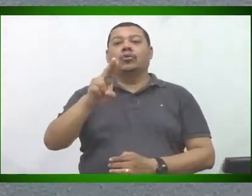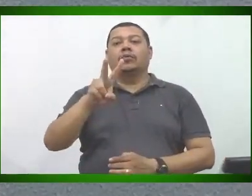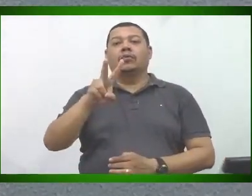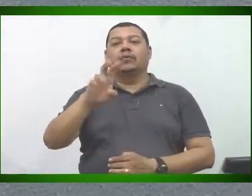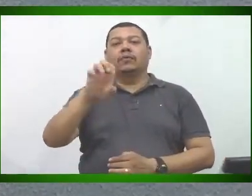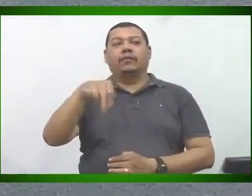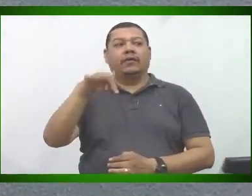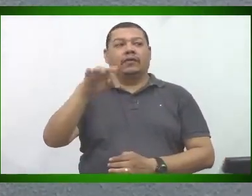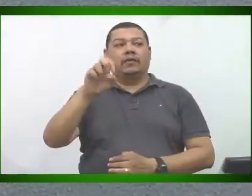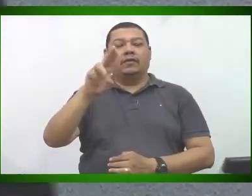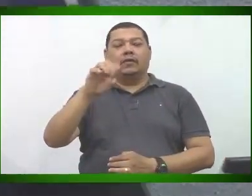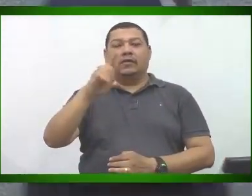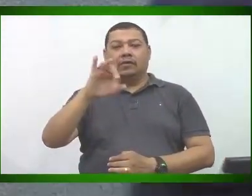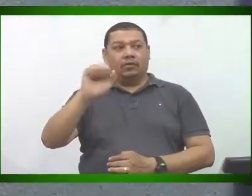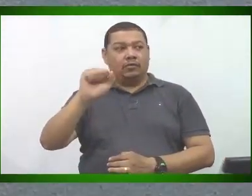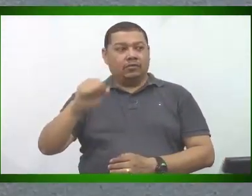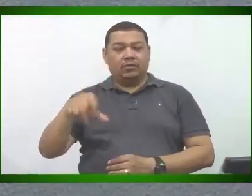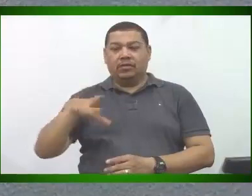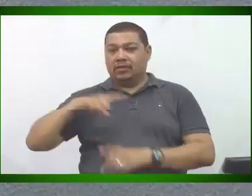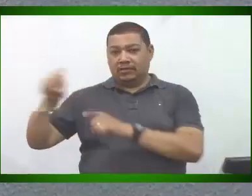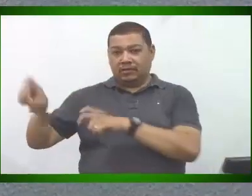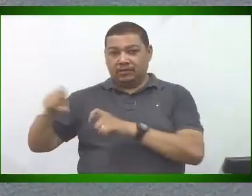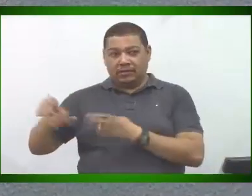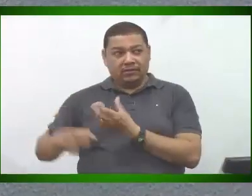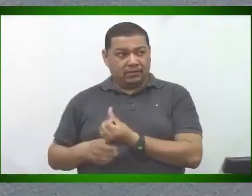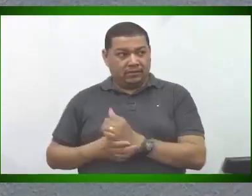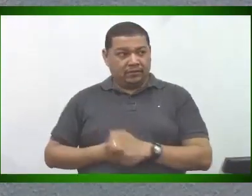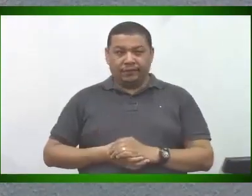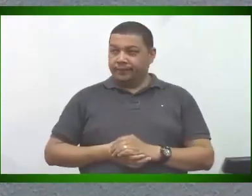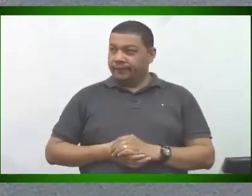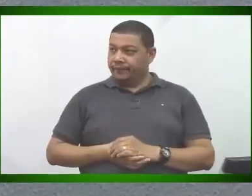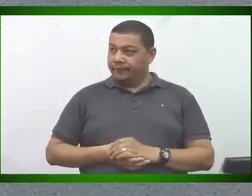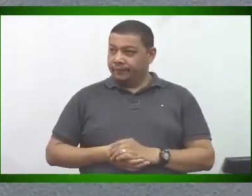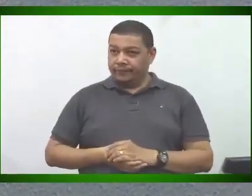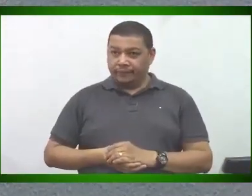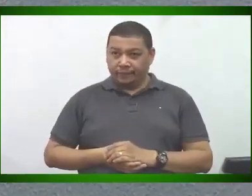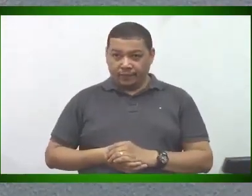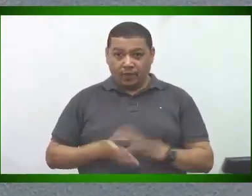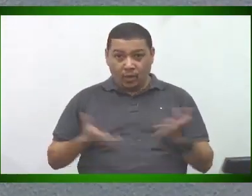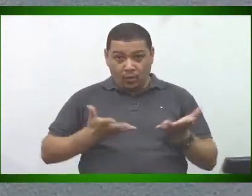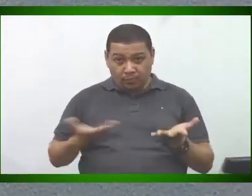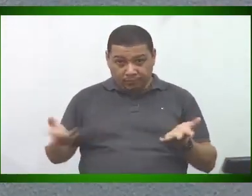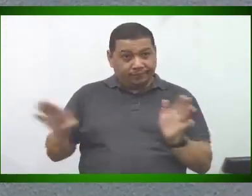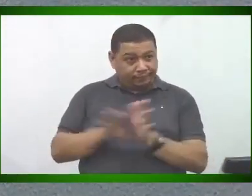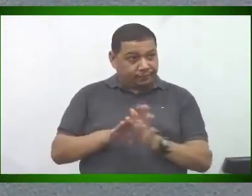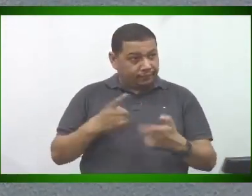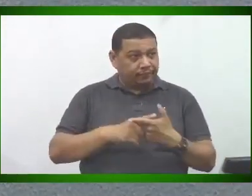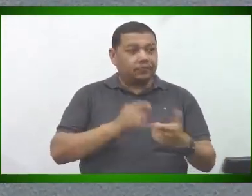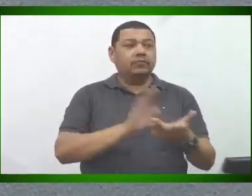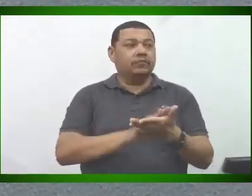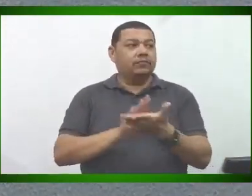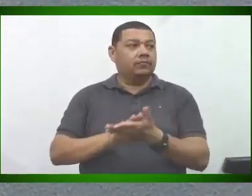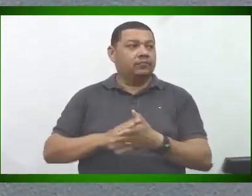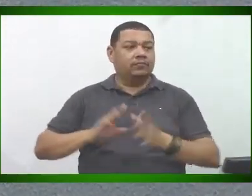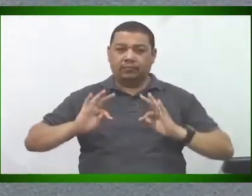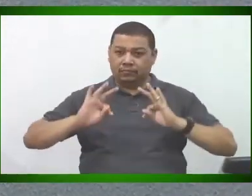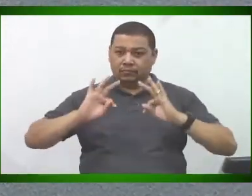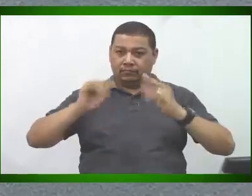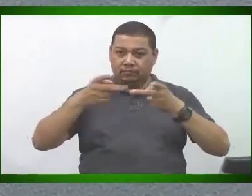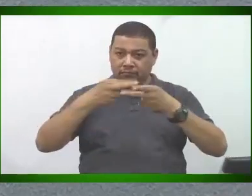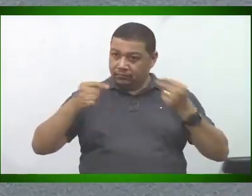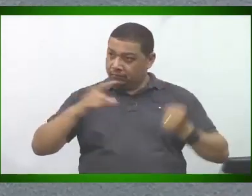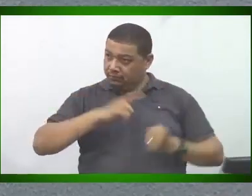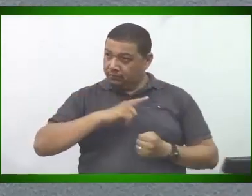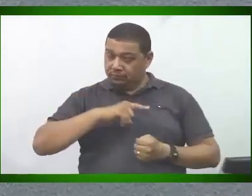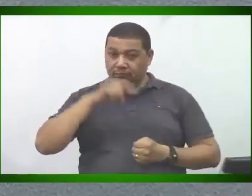Continuando aqui as nossas falas, eu também, hoje eu vim mais para parabenizar os eventos, que aconteceram